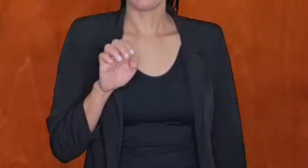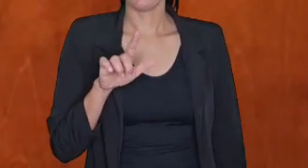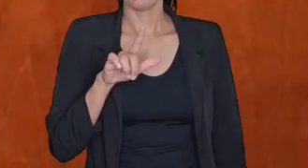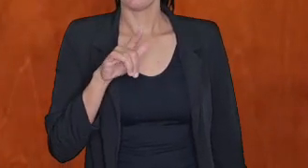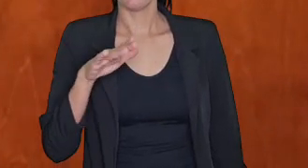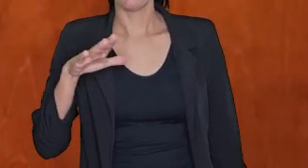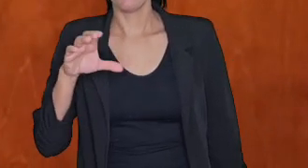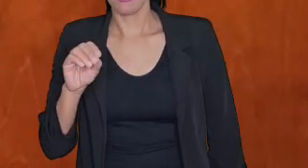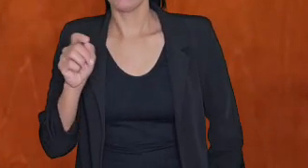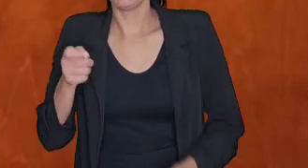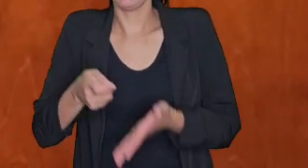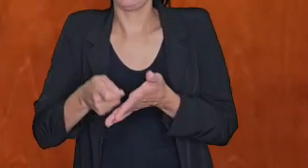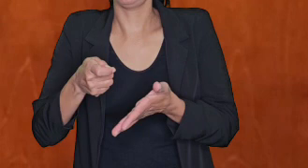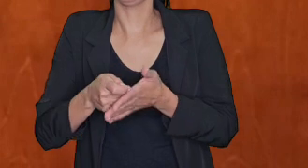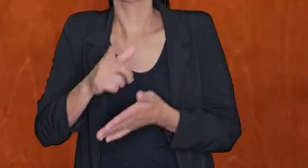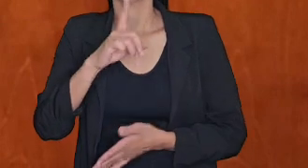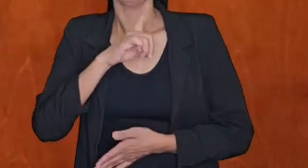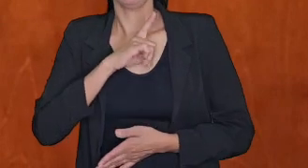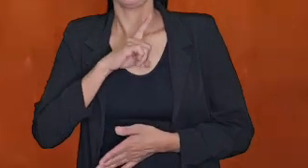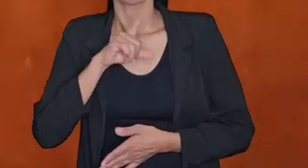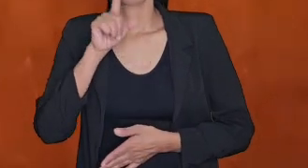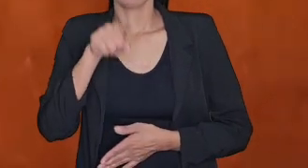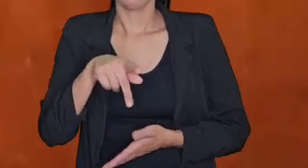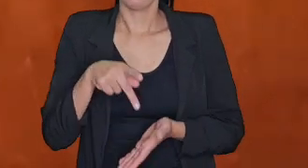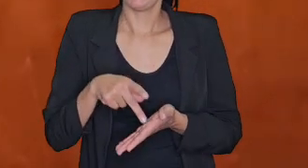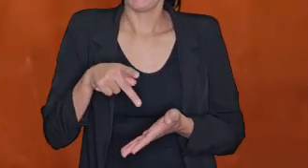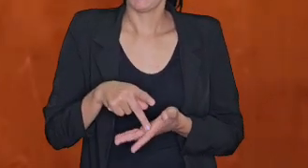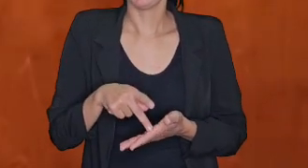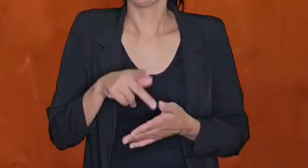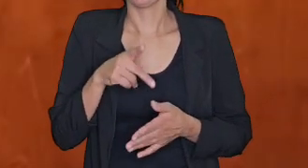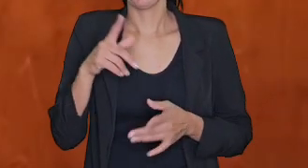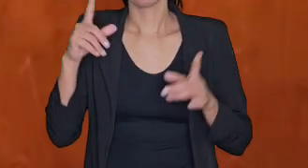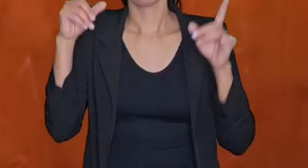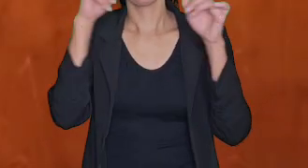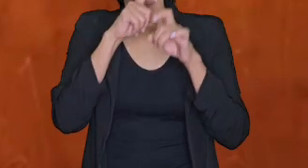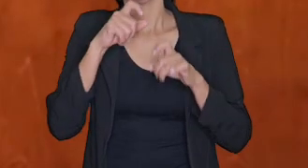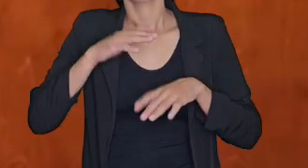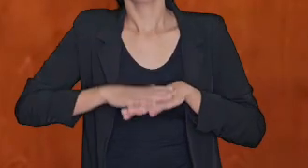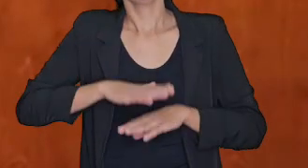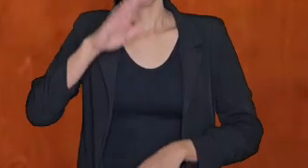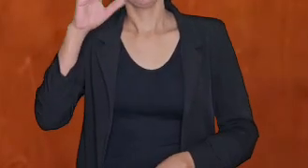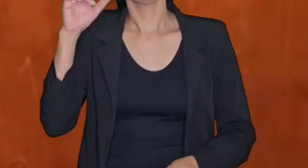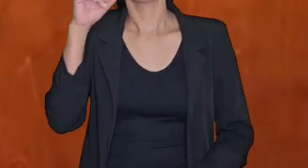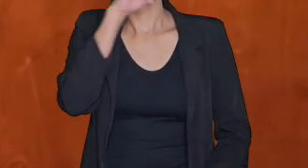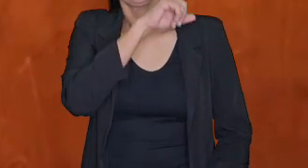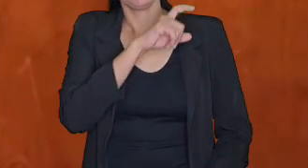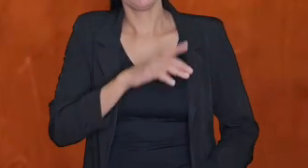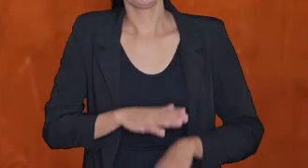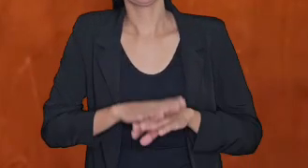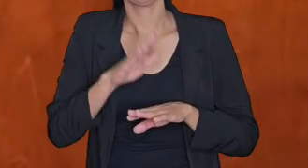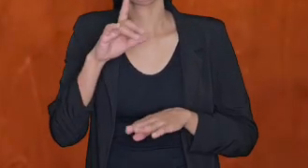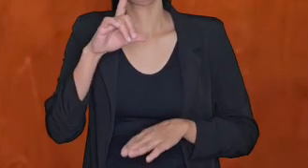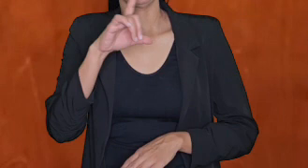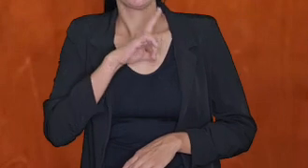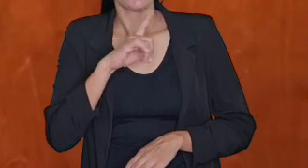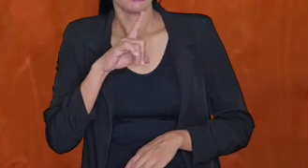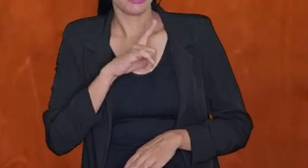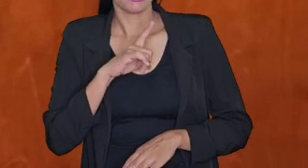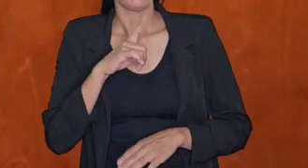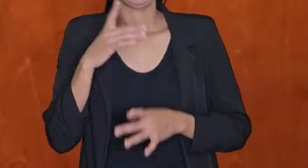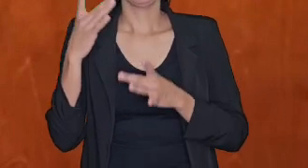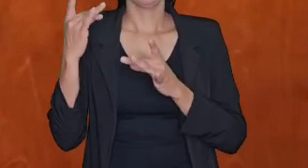conseguir. Mas o tabelião de notas, se tiver essa exigência, daí realmente é mais complexo,